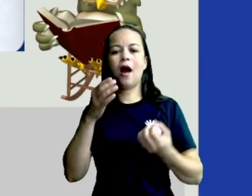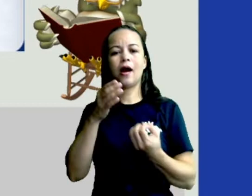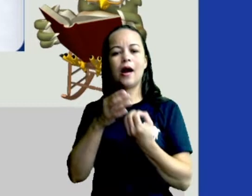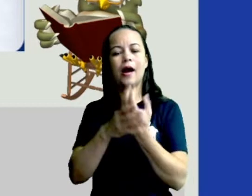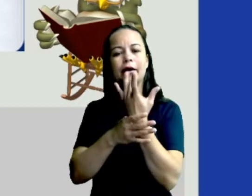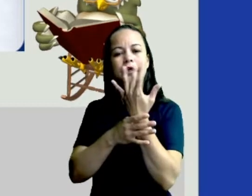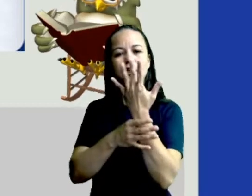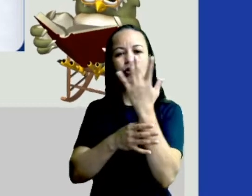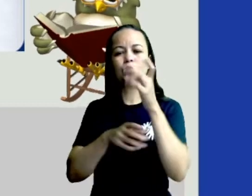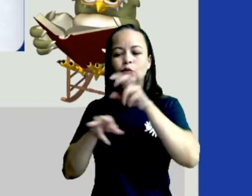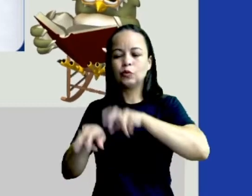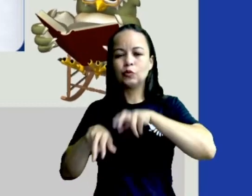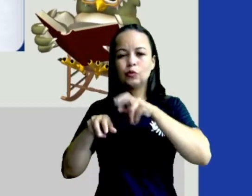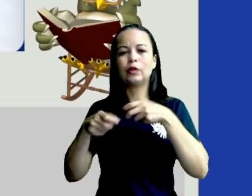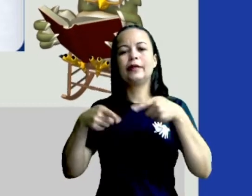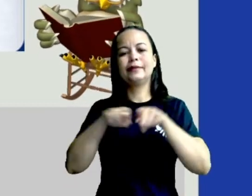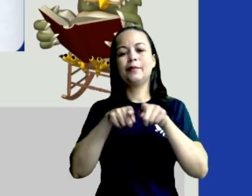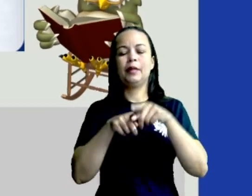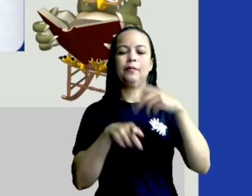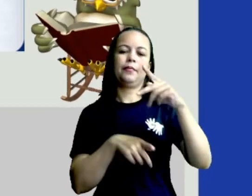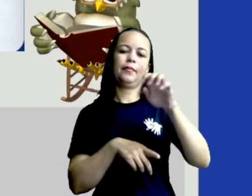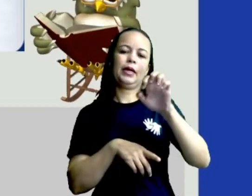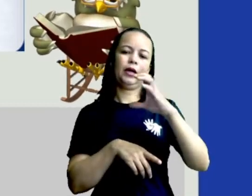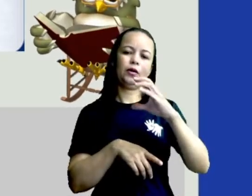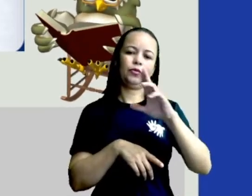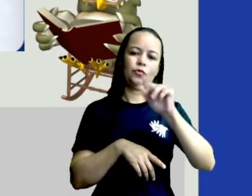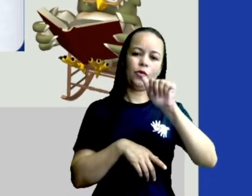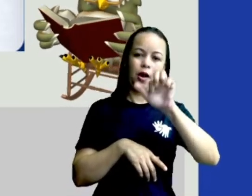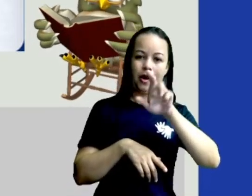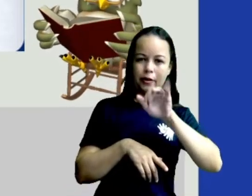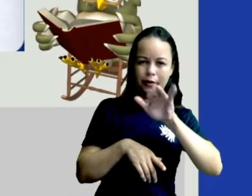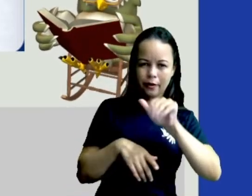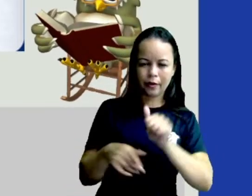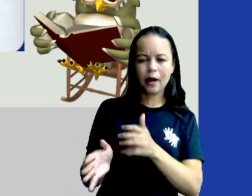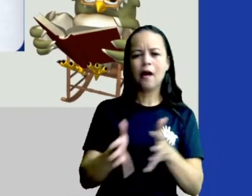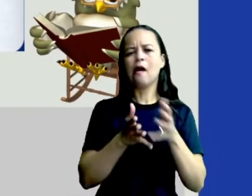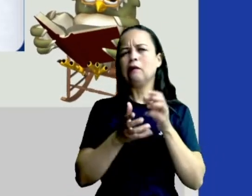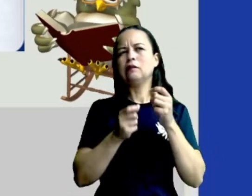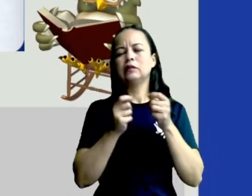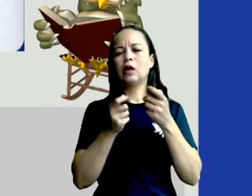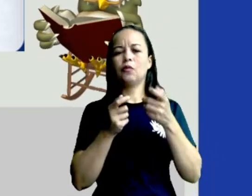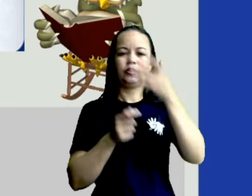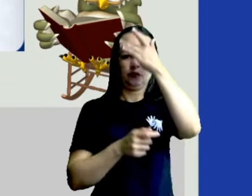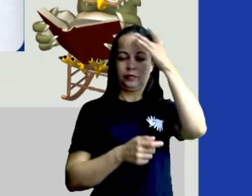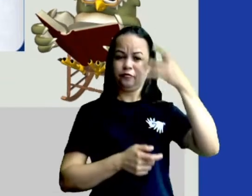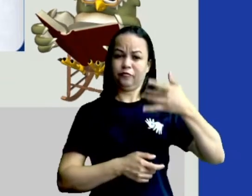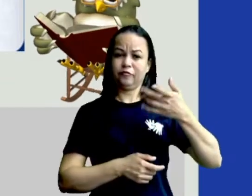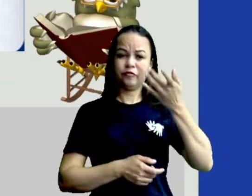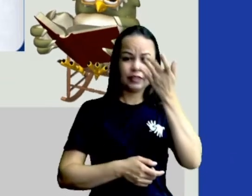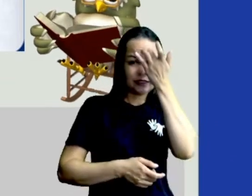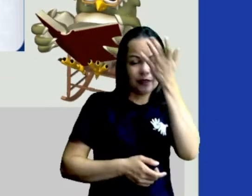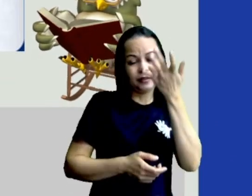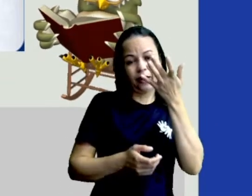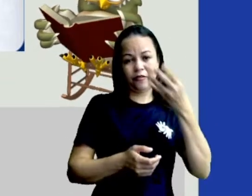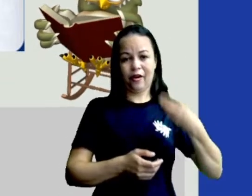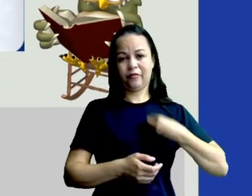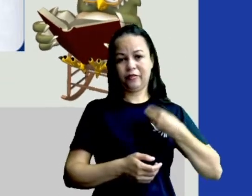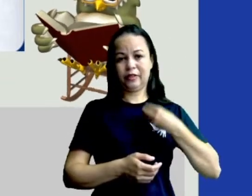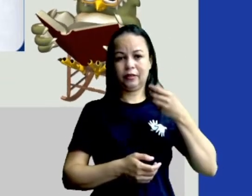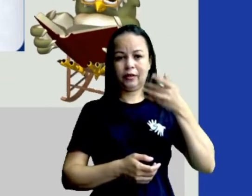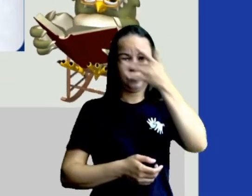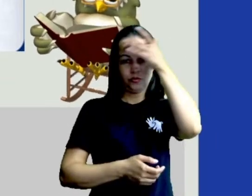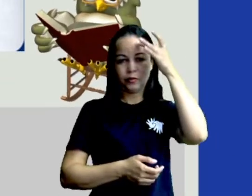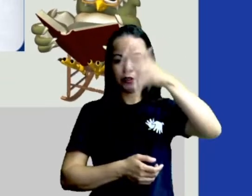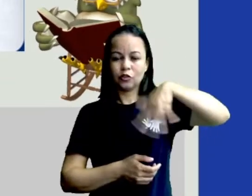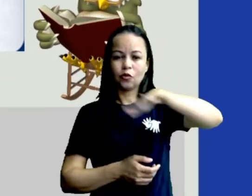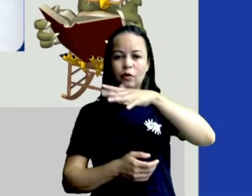pecuária, enfim, facilitava a vida das pessoas. Então, eles se estabeleciam, certo? Próximo às margens